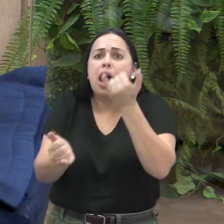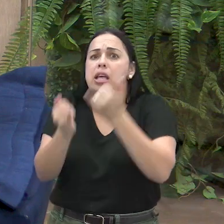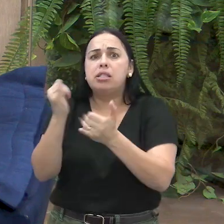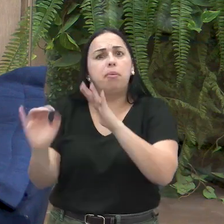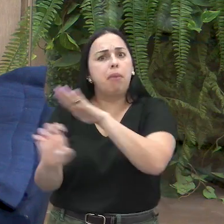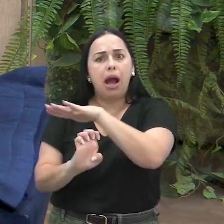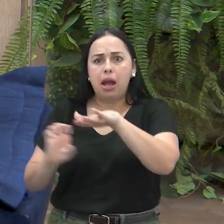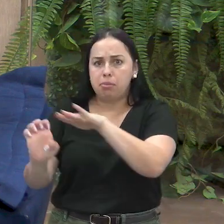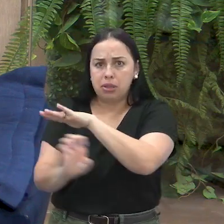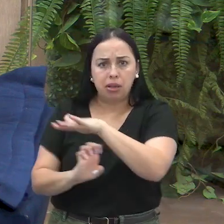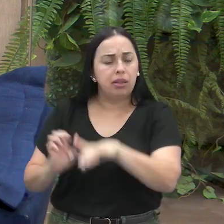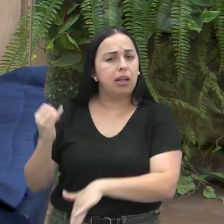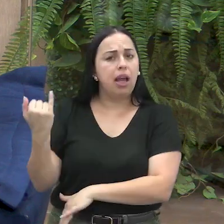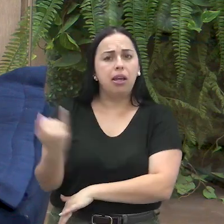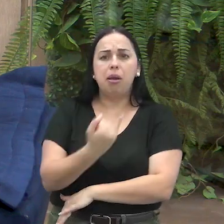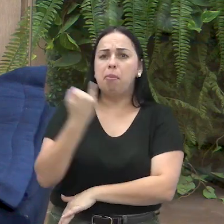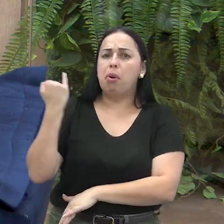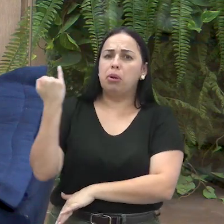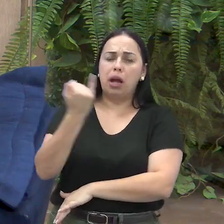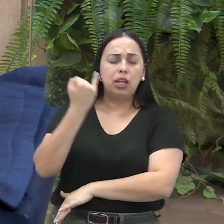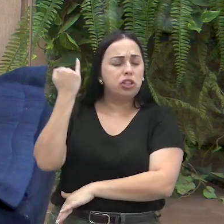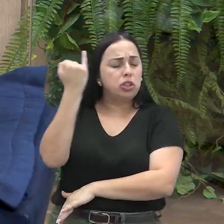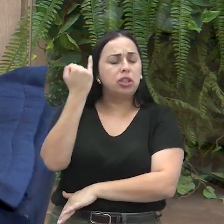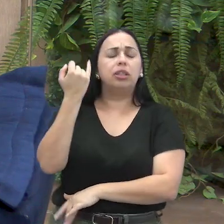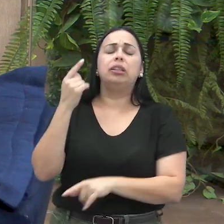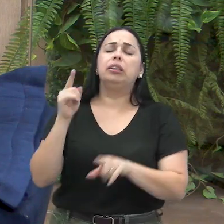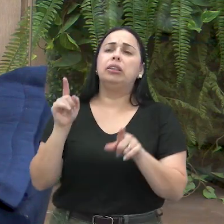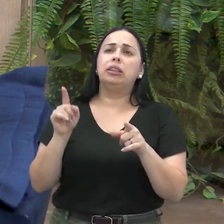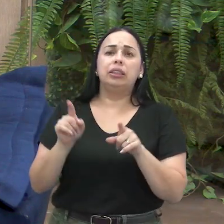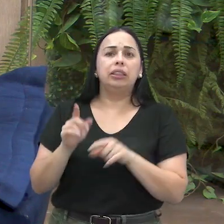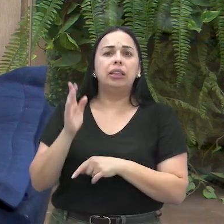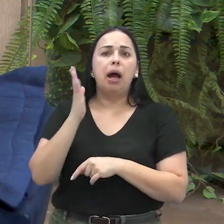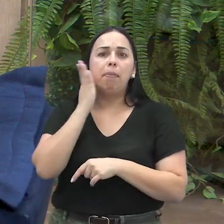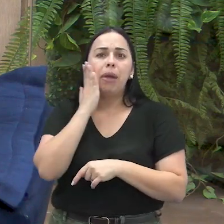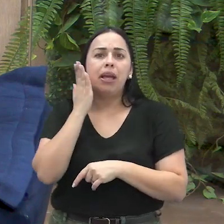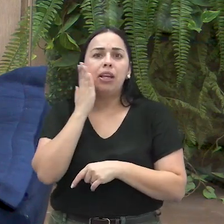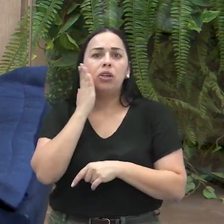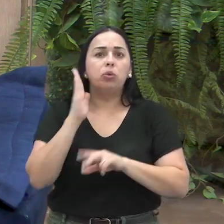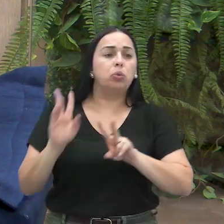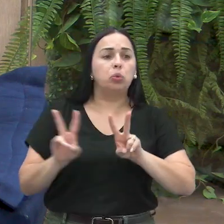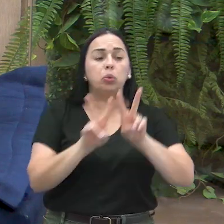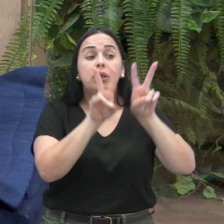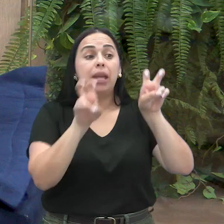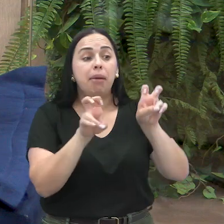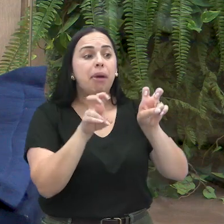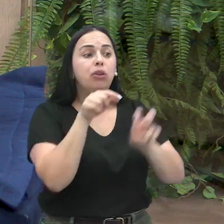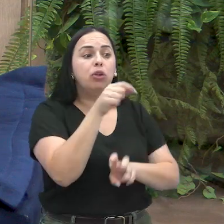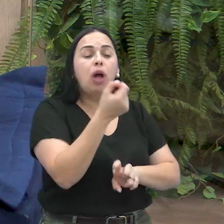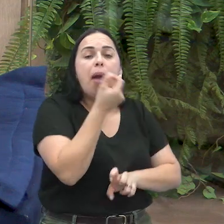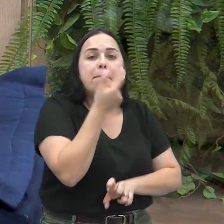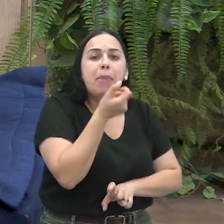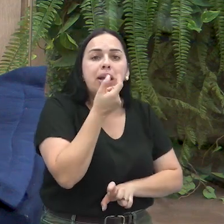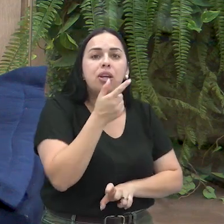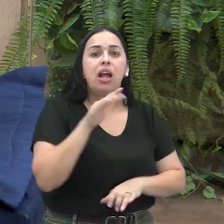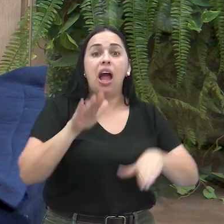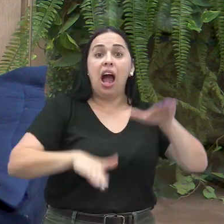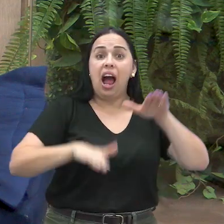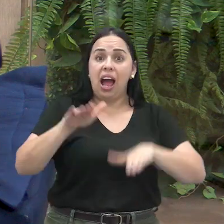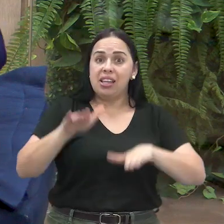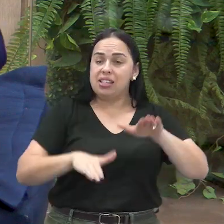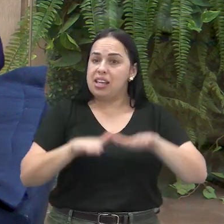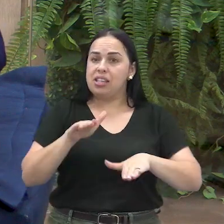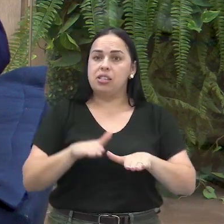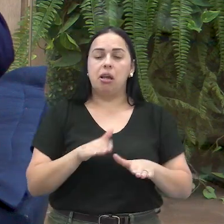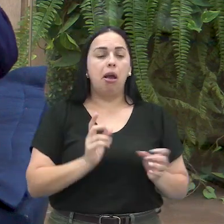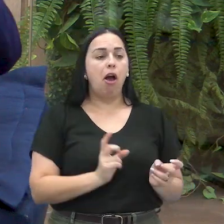farmacêutica responsável, que é fundamental e essencial para o andamento do trabalho, saber tudo sobre aquele medicamento. Às vezes